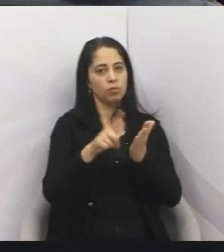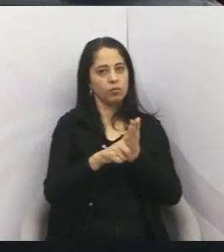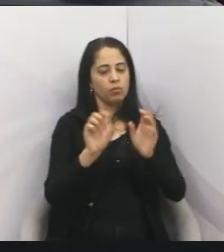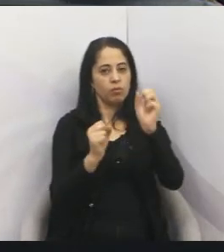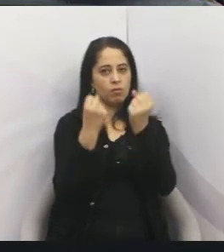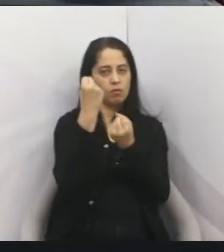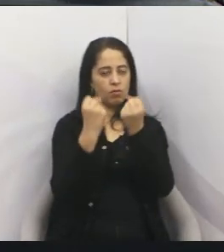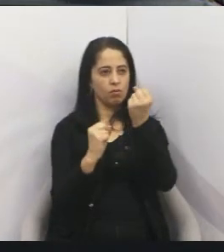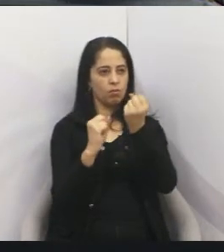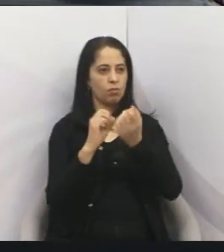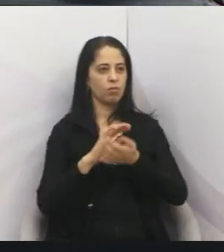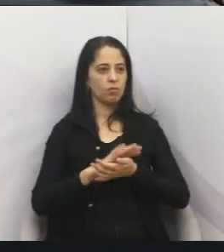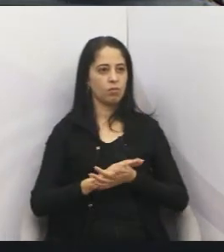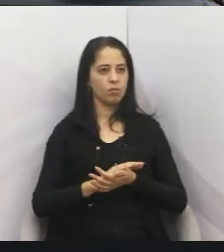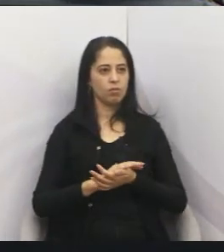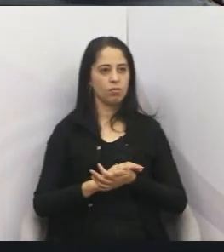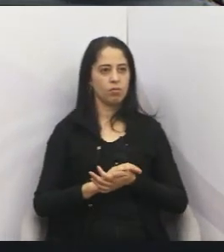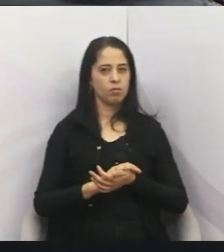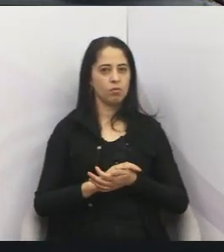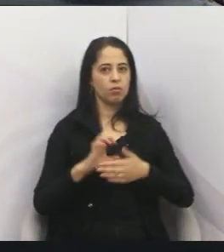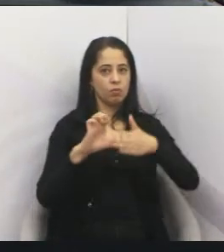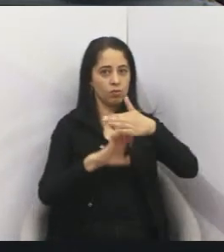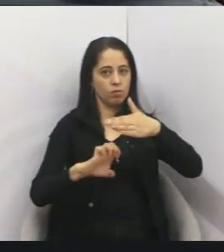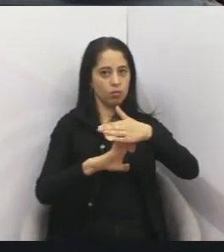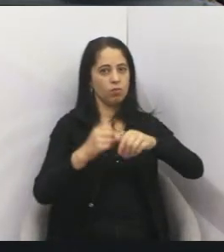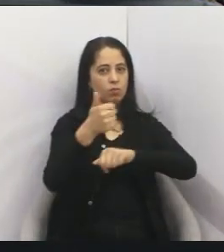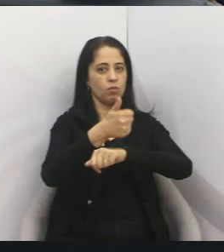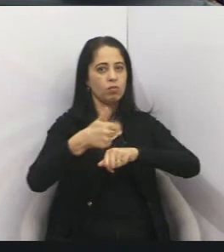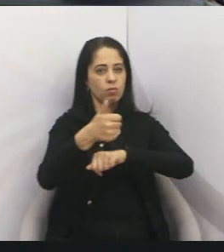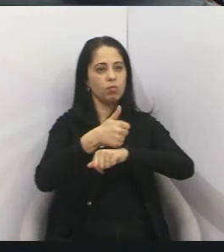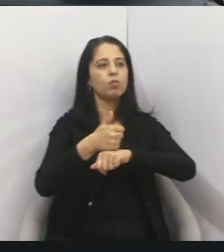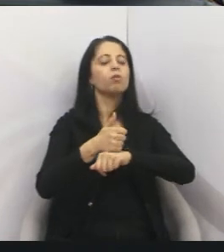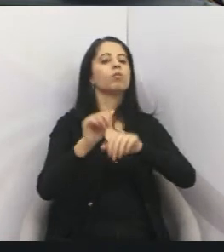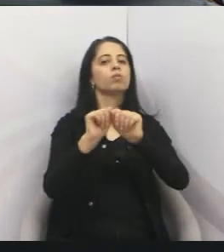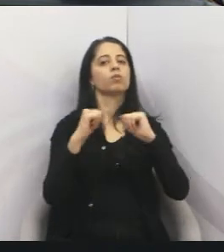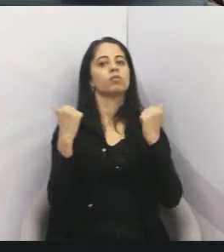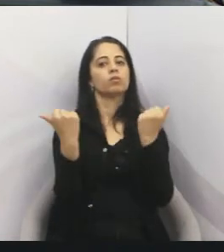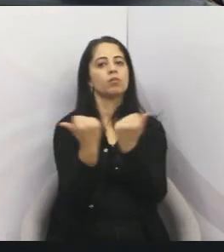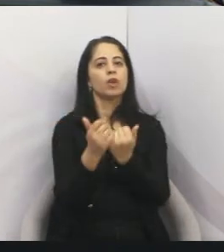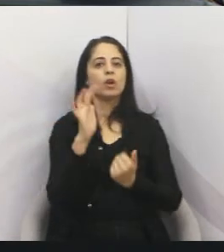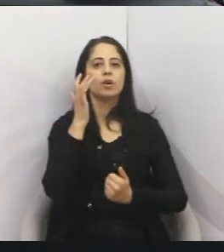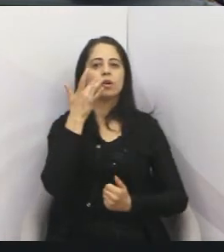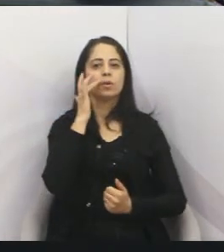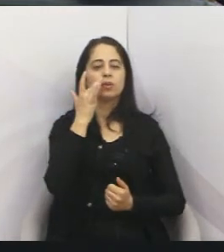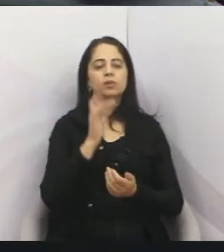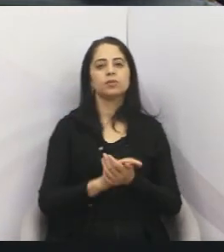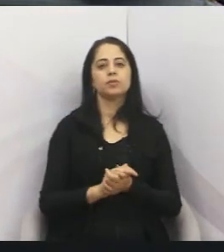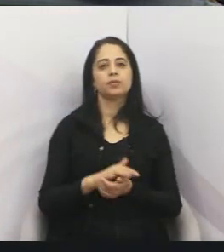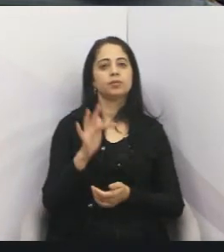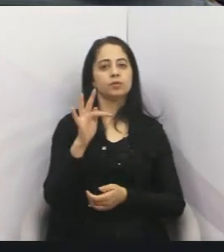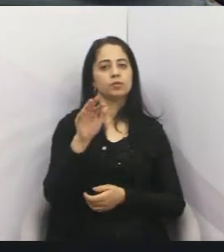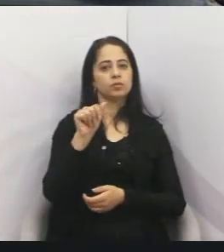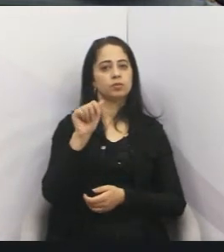Papeleiros, empresas ou entidades profissionais, Associação das Empresas de Mineração,